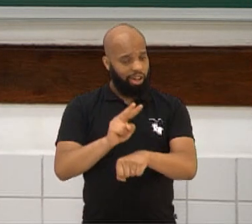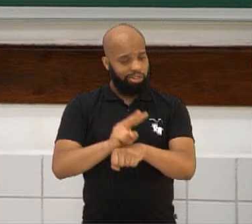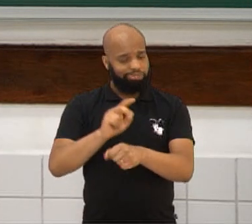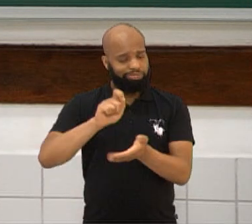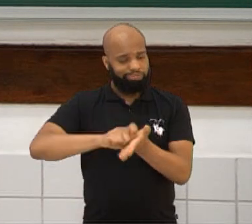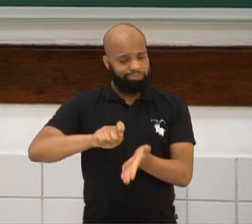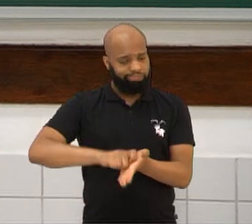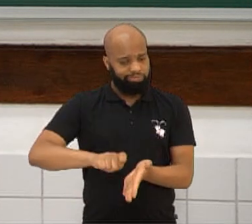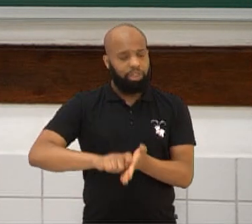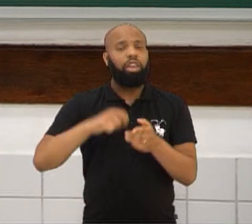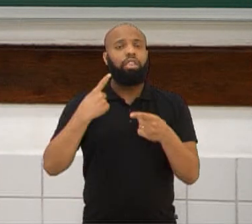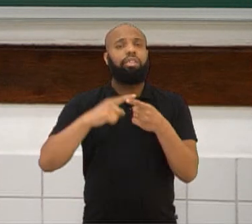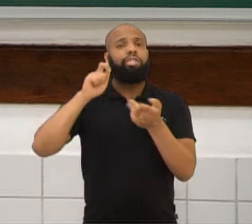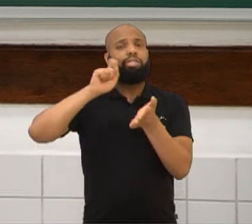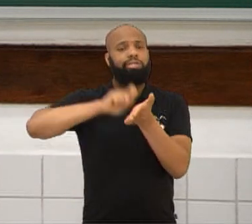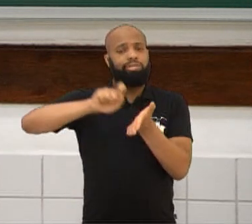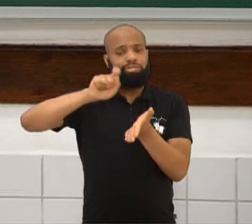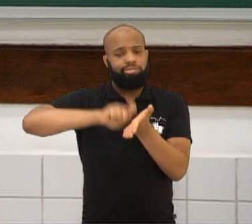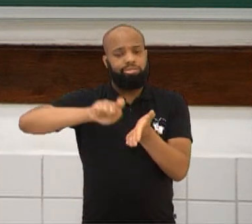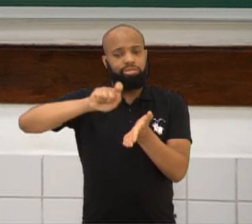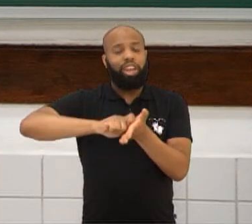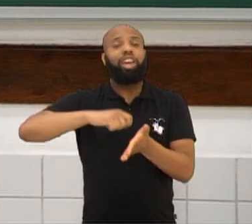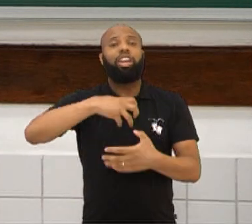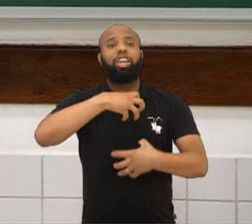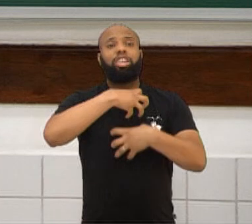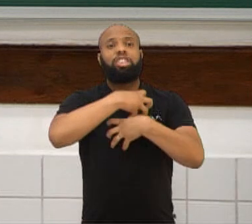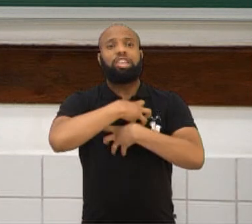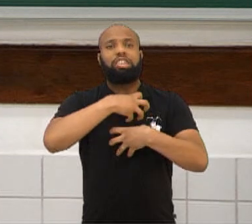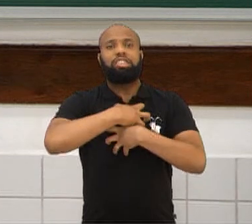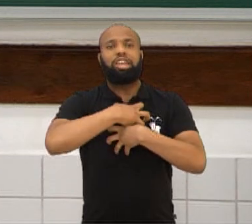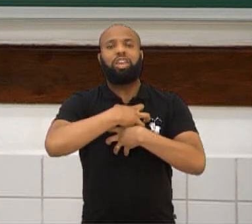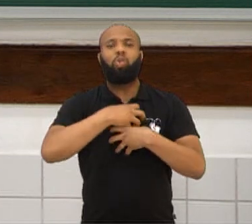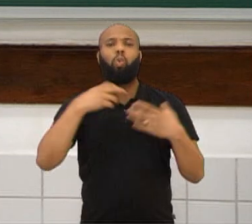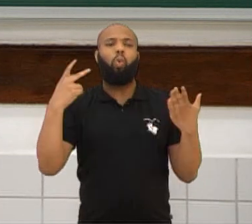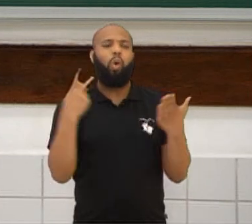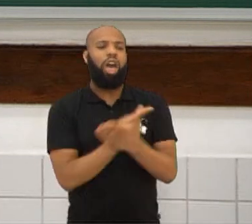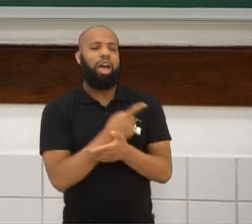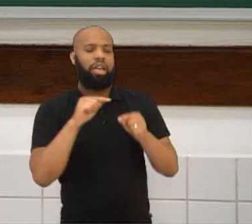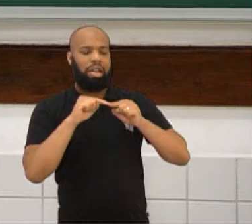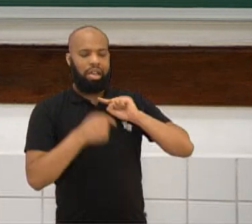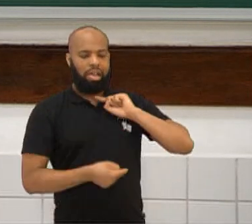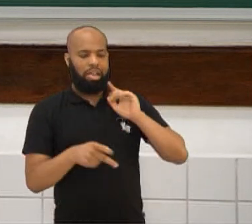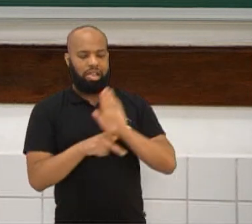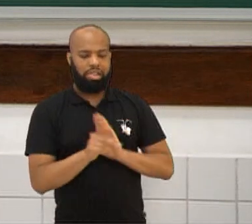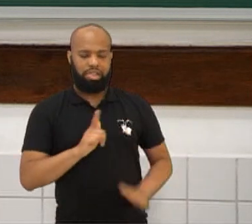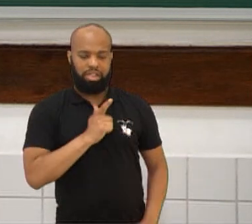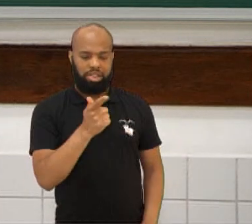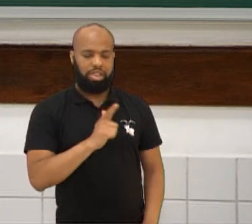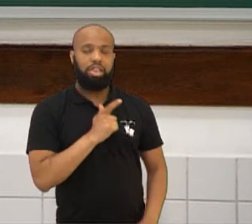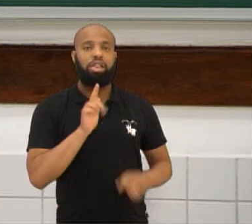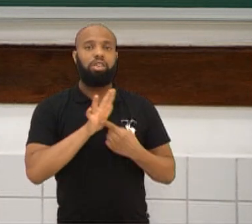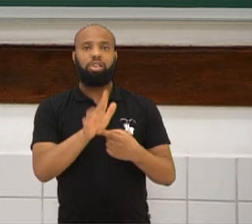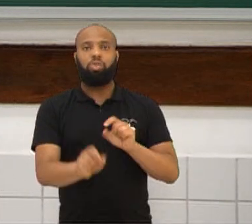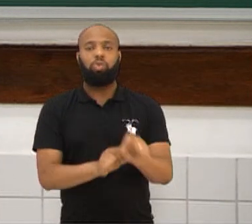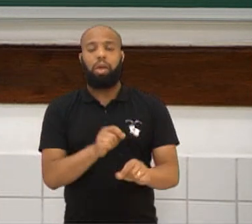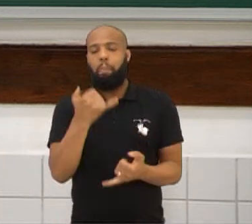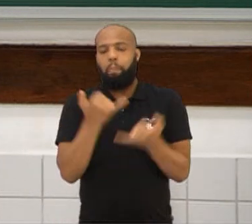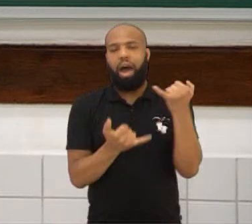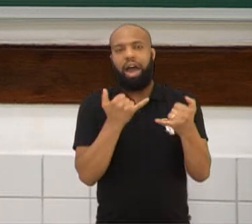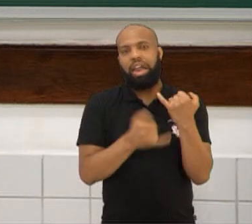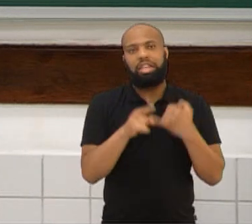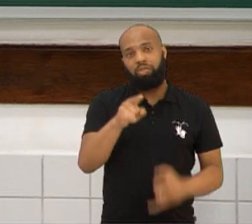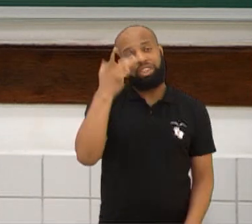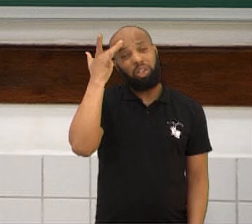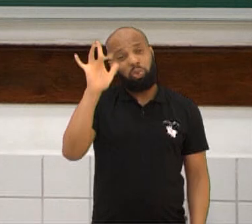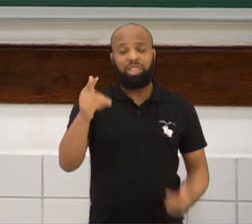isso. Porque escrever de uma maneira que esteja fora da norma pode demonstrar aí uma falta de